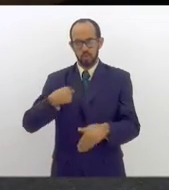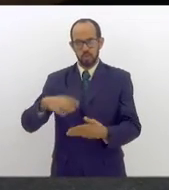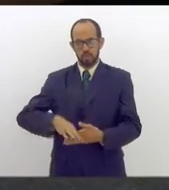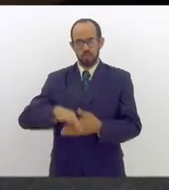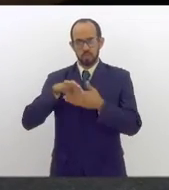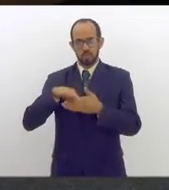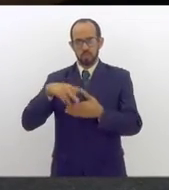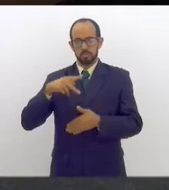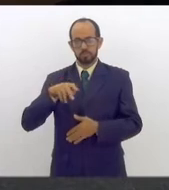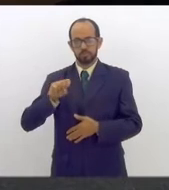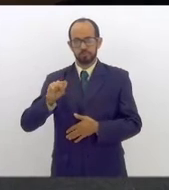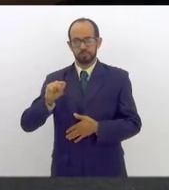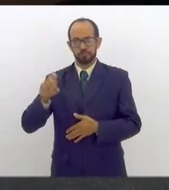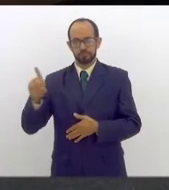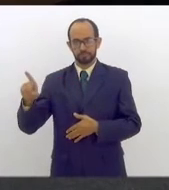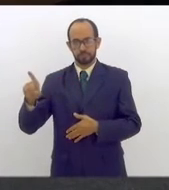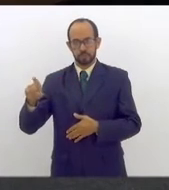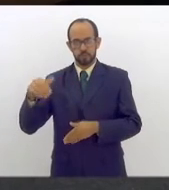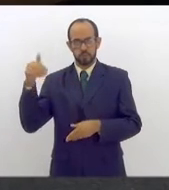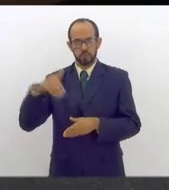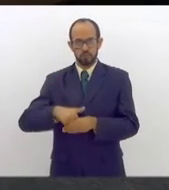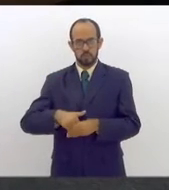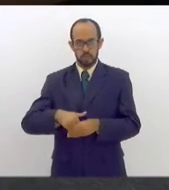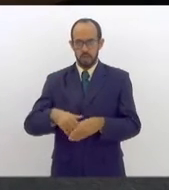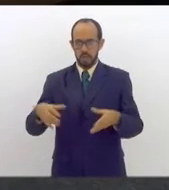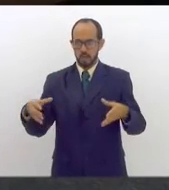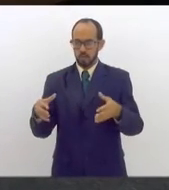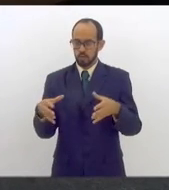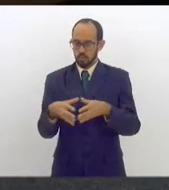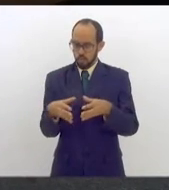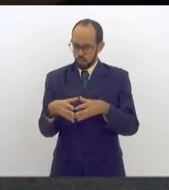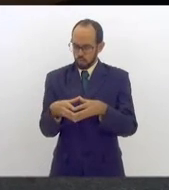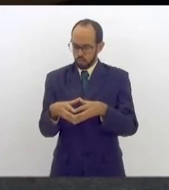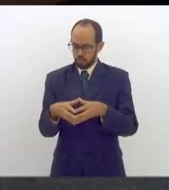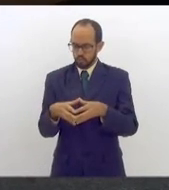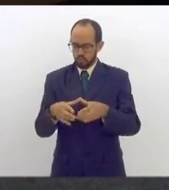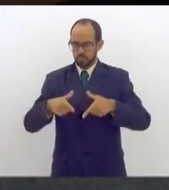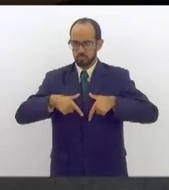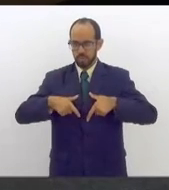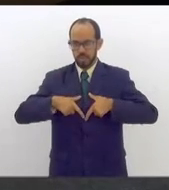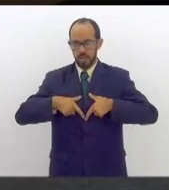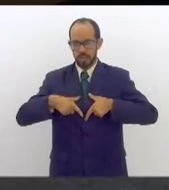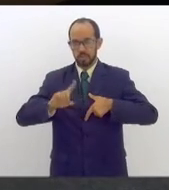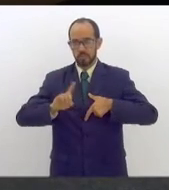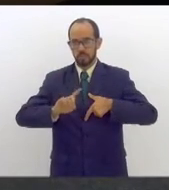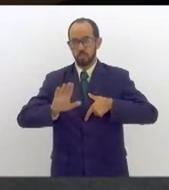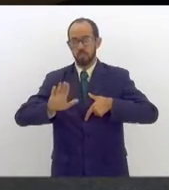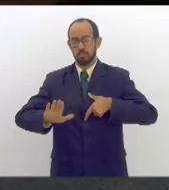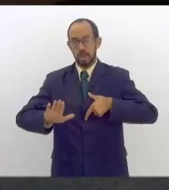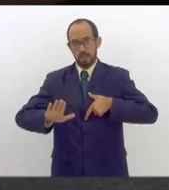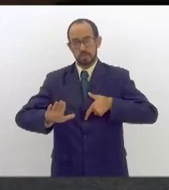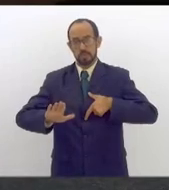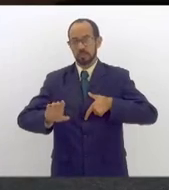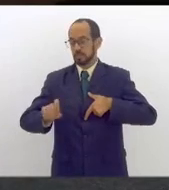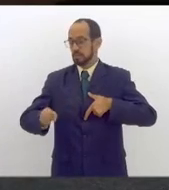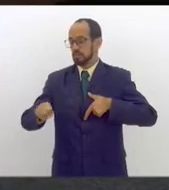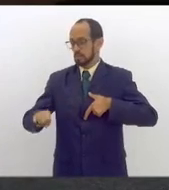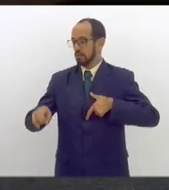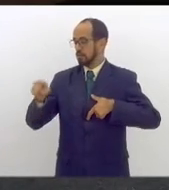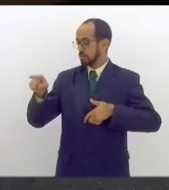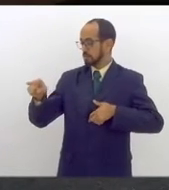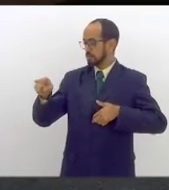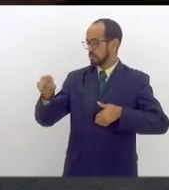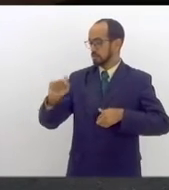PSD, de votar em bloco as medalhas aqui propostas. Desde que Vossa